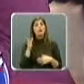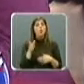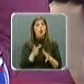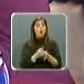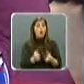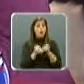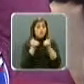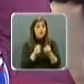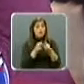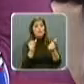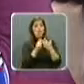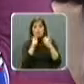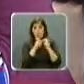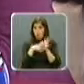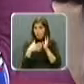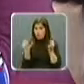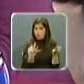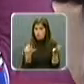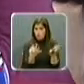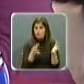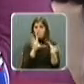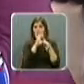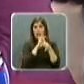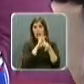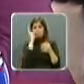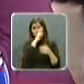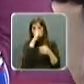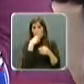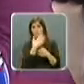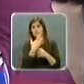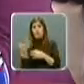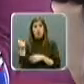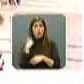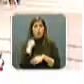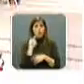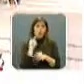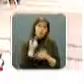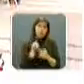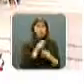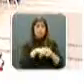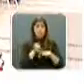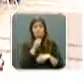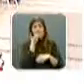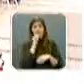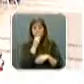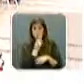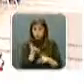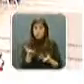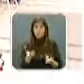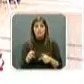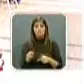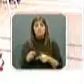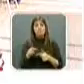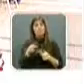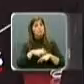é, de facto, um problema complicado em relação ao excesso de oferta face ao número de estudantes. O responsável formula, por